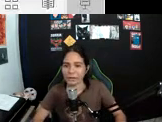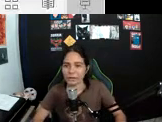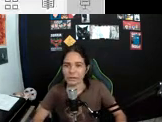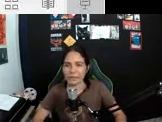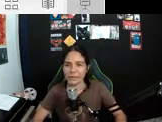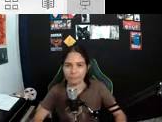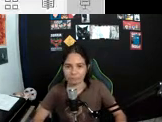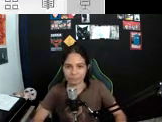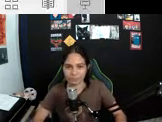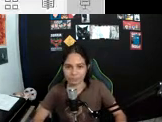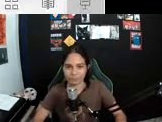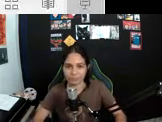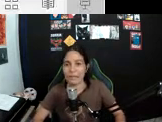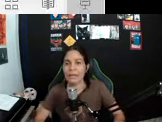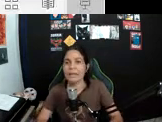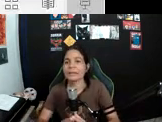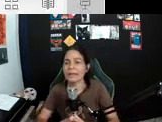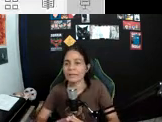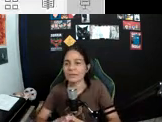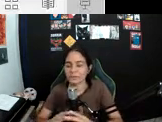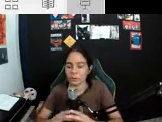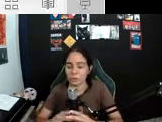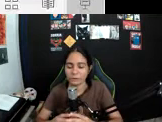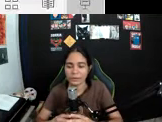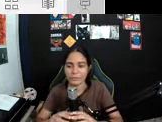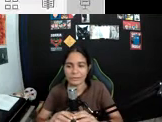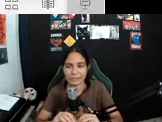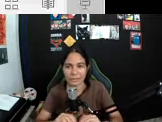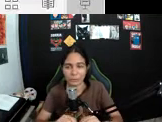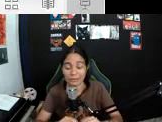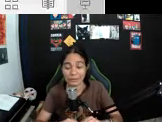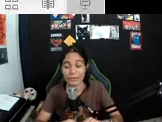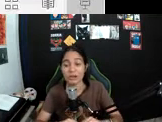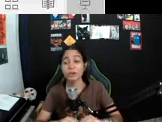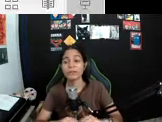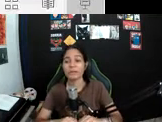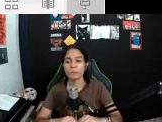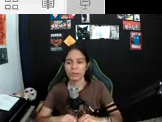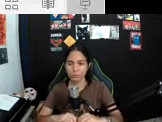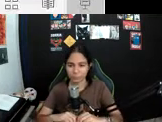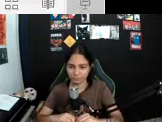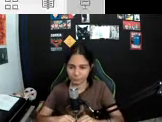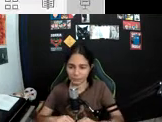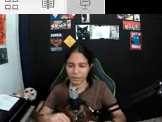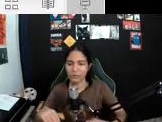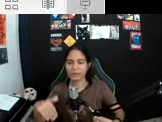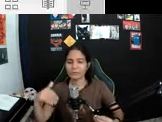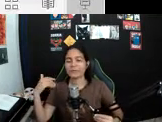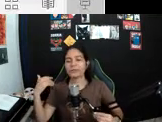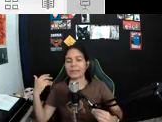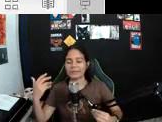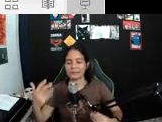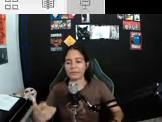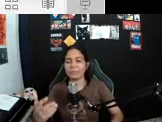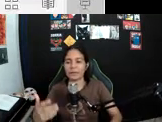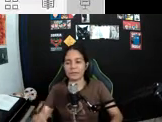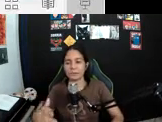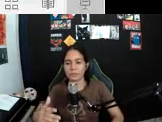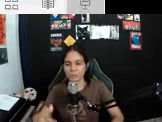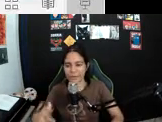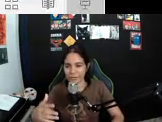que olha o que a gente tem aqui. Na resolução COFEM 256 de 2001, eu acho que vocês já